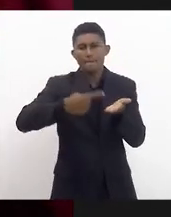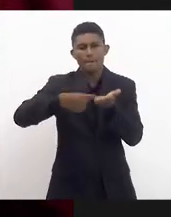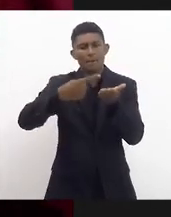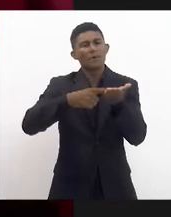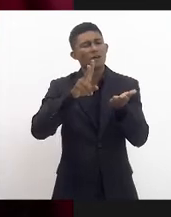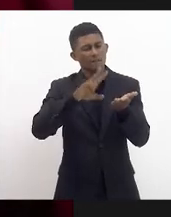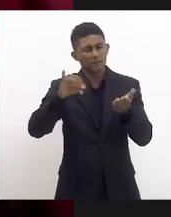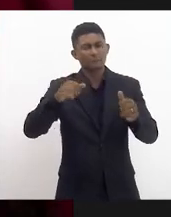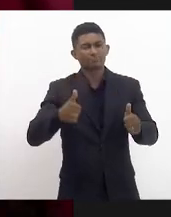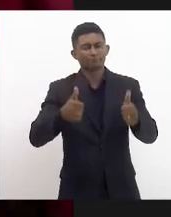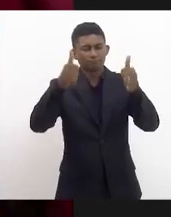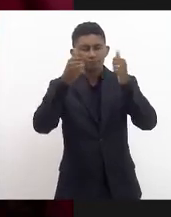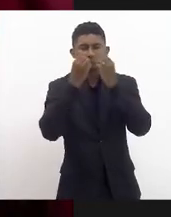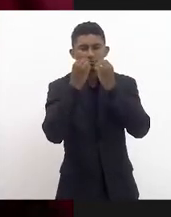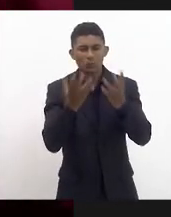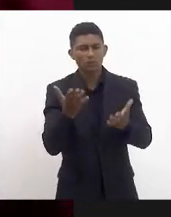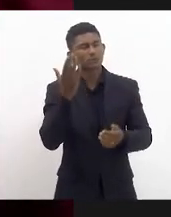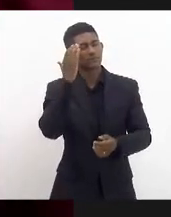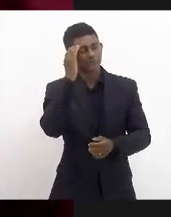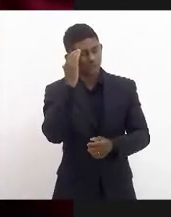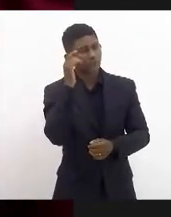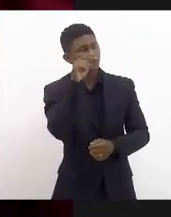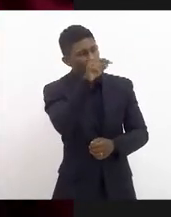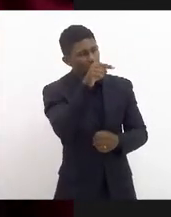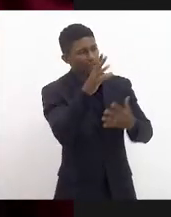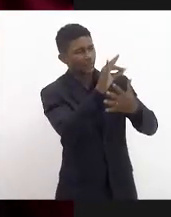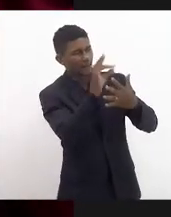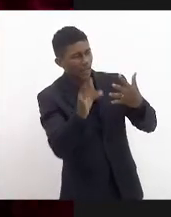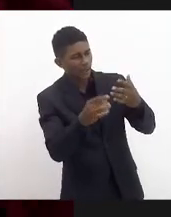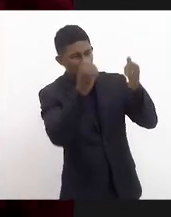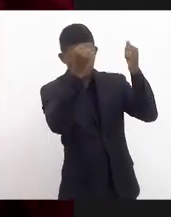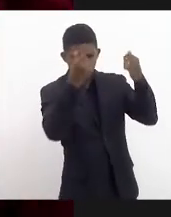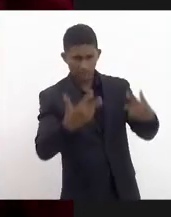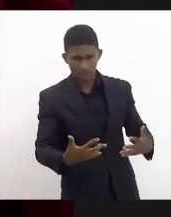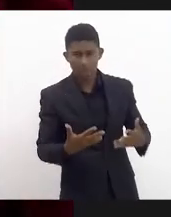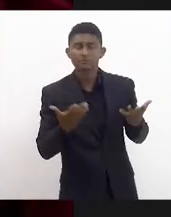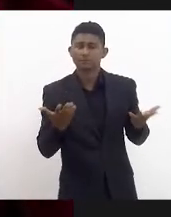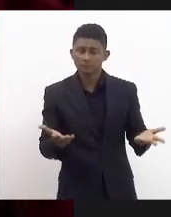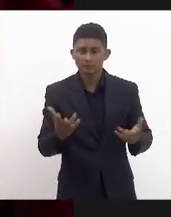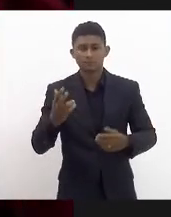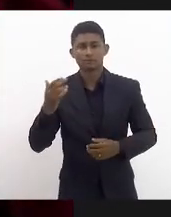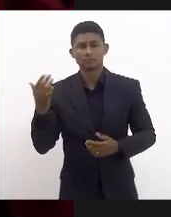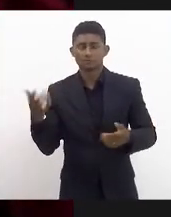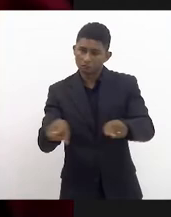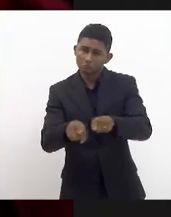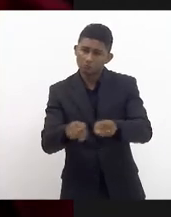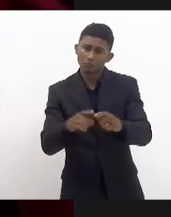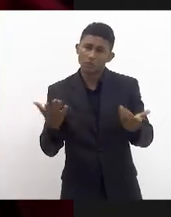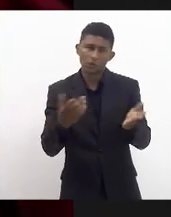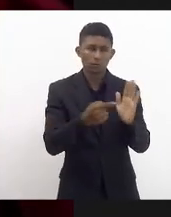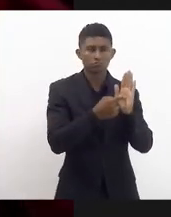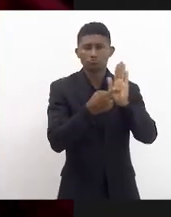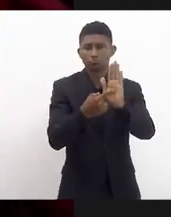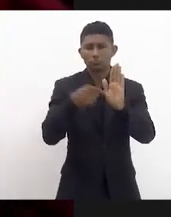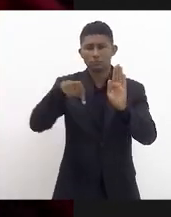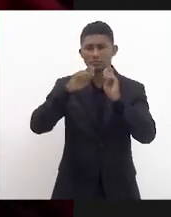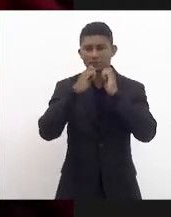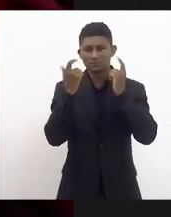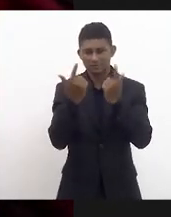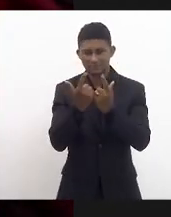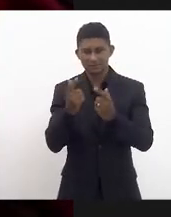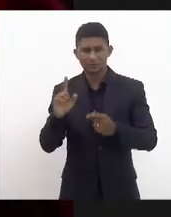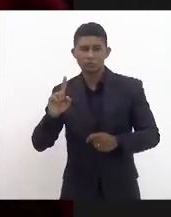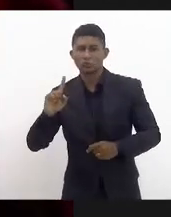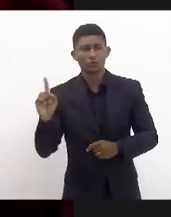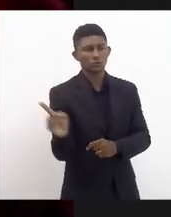entendendo todas as delicadezas que Vossa Excelência sempre coloca e nesse momento também apresenta para o Parlamento, e acredito que esse